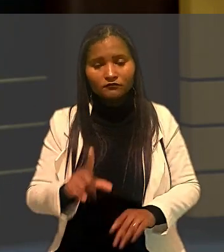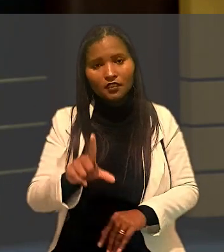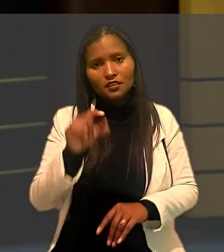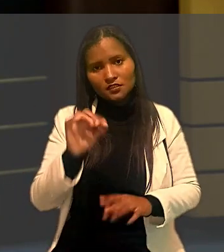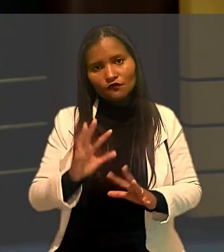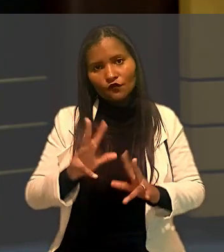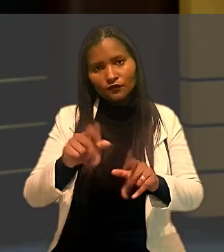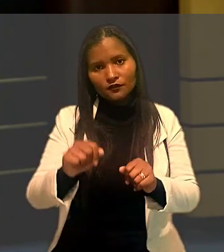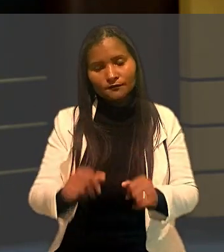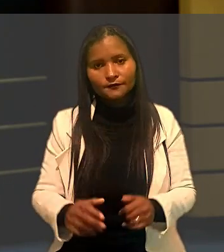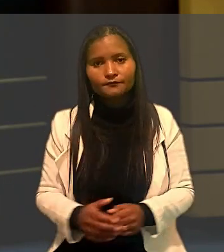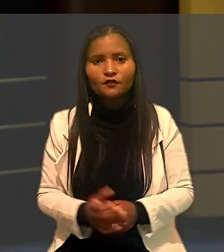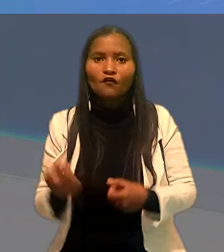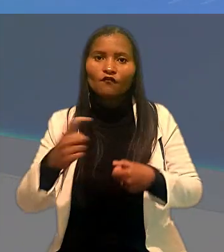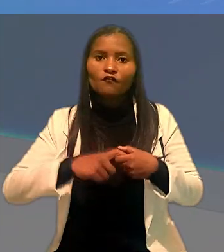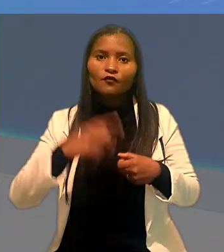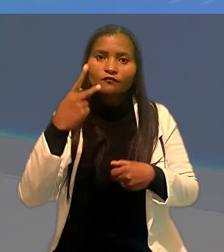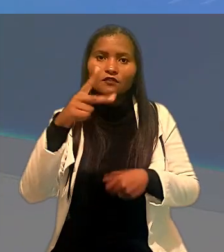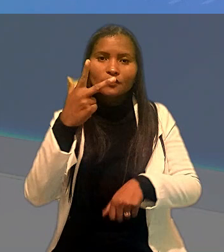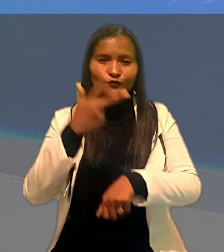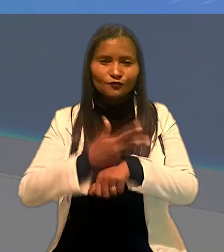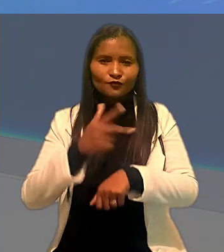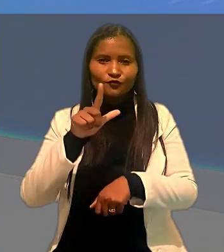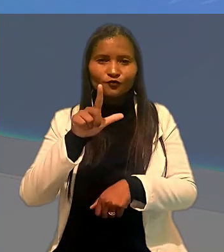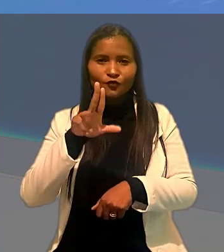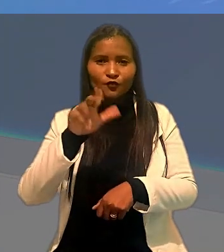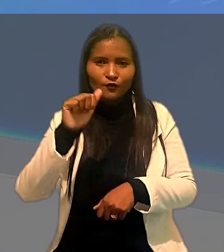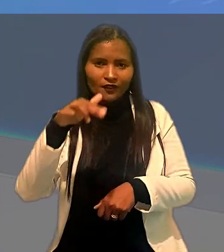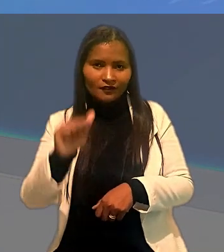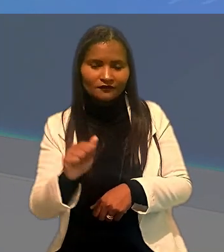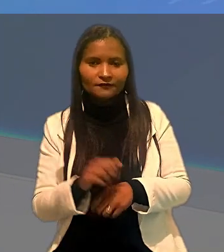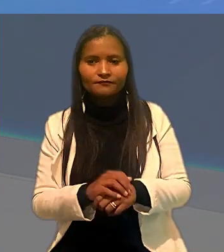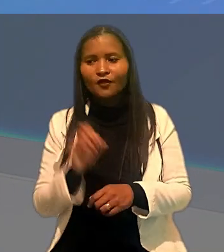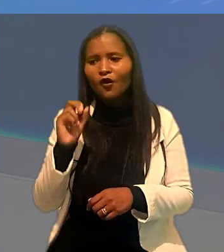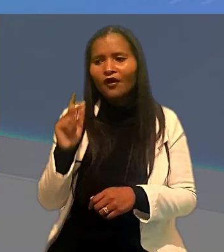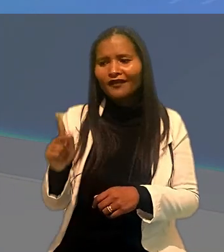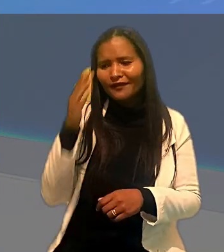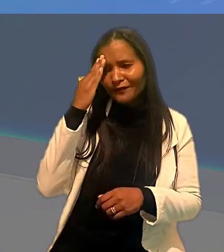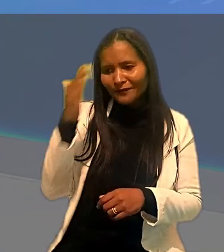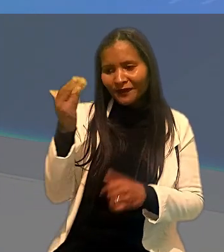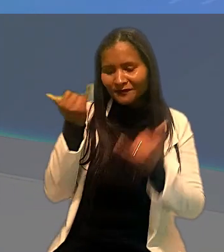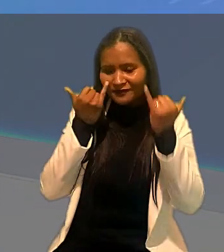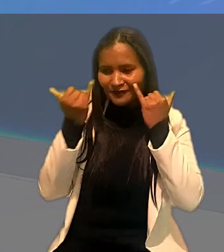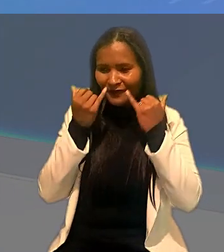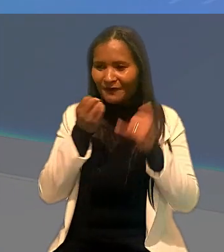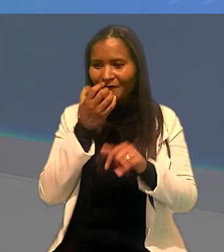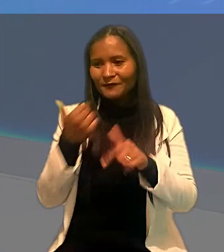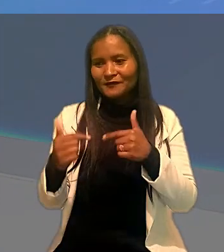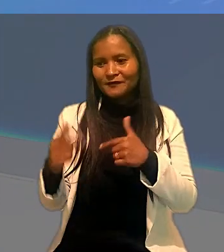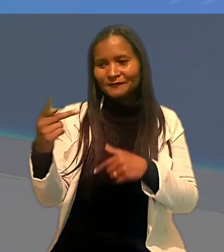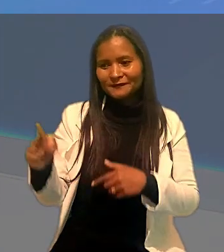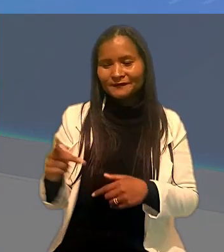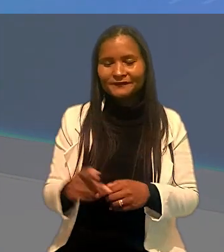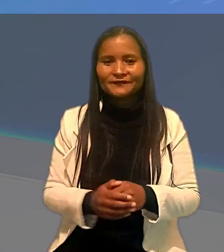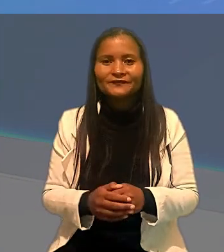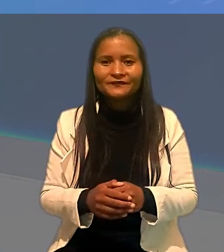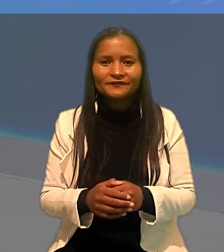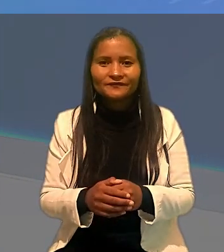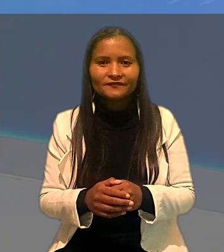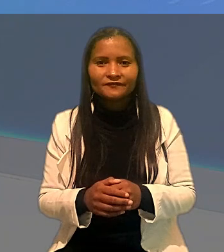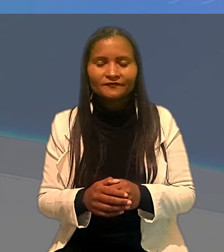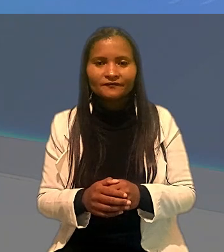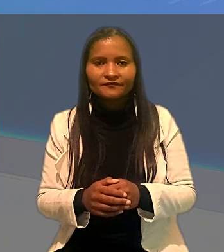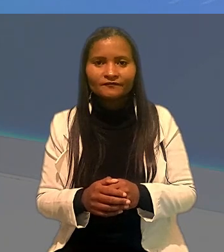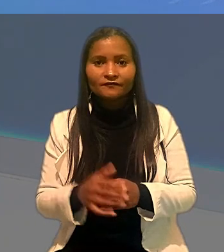parto. A decisão foi unânime. Volto com você aí no estúdio, Luana. Ok, Rafael, muito obrigada pelas informações e bom trabalho para